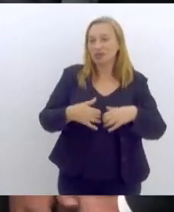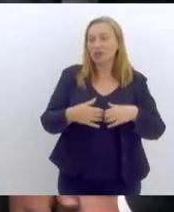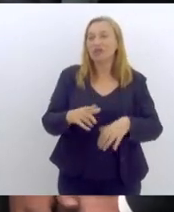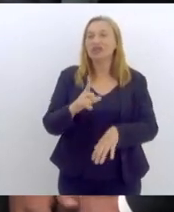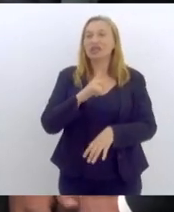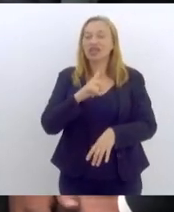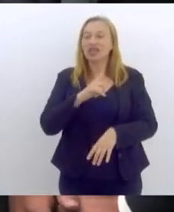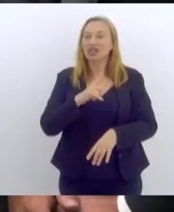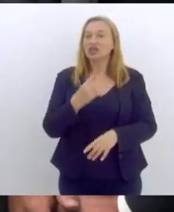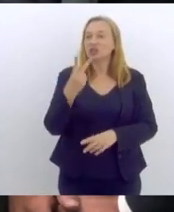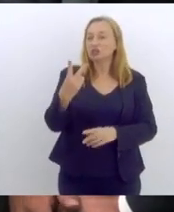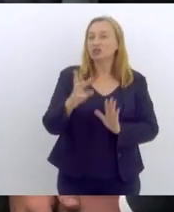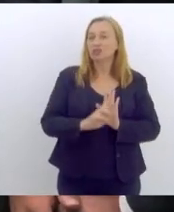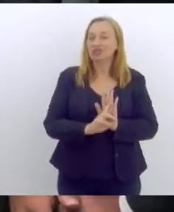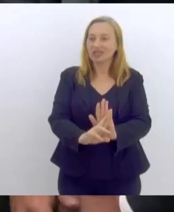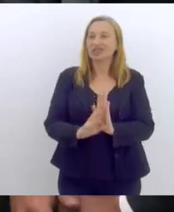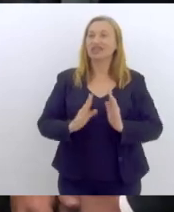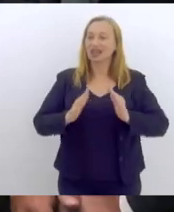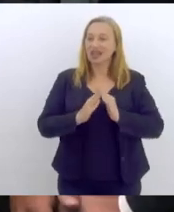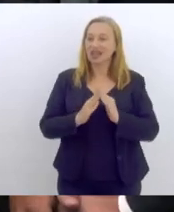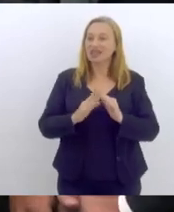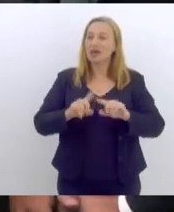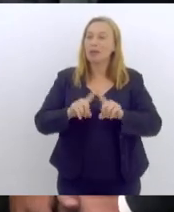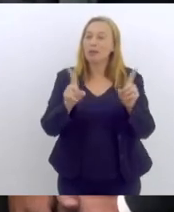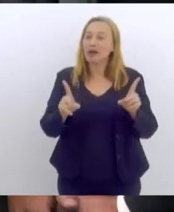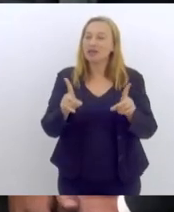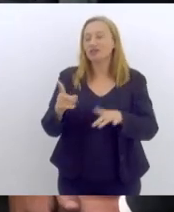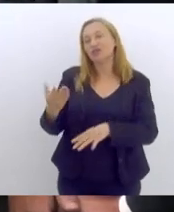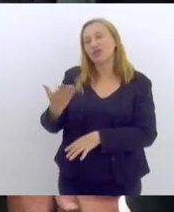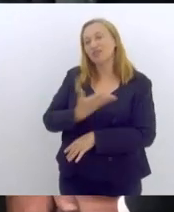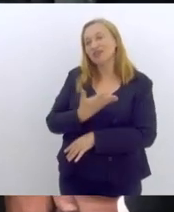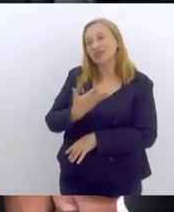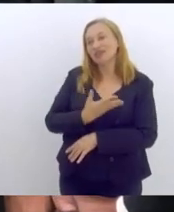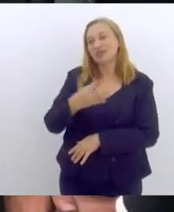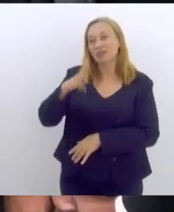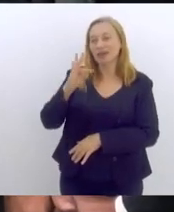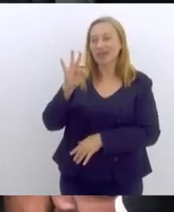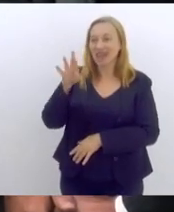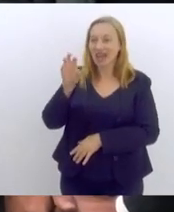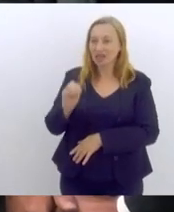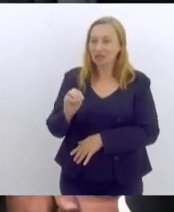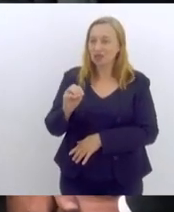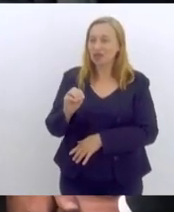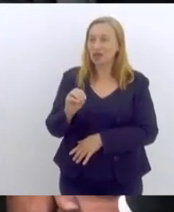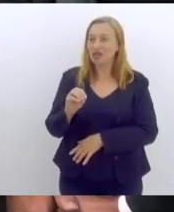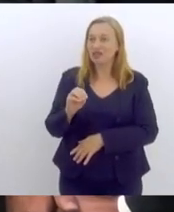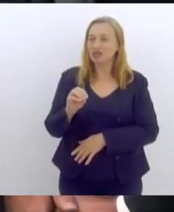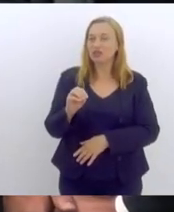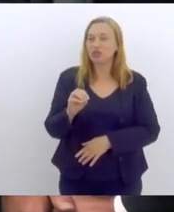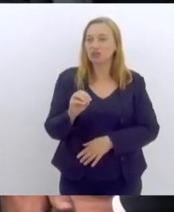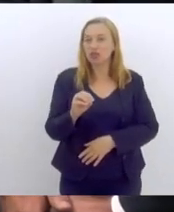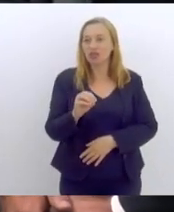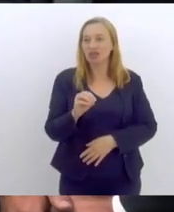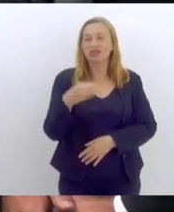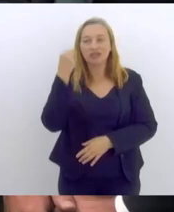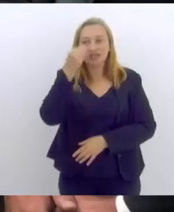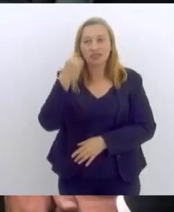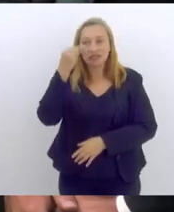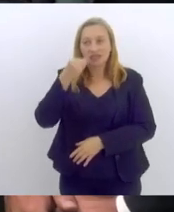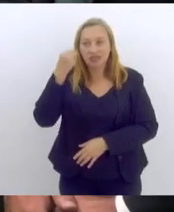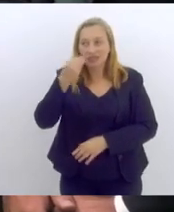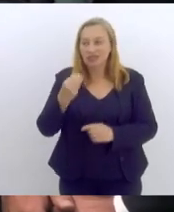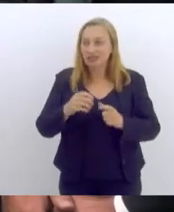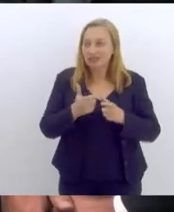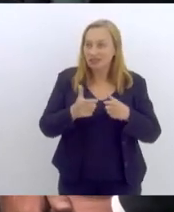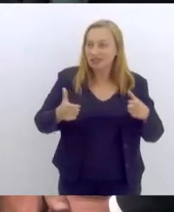2 representantes aqui na casa, mas o nosso amigo Bernardo Rossi, que tem uma experiência muito grande